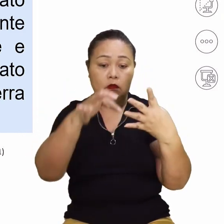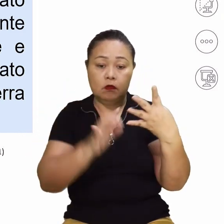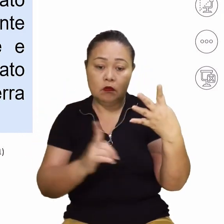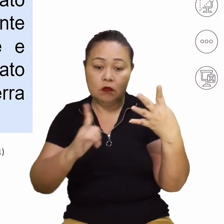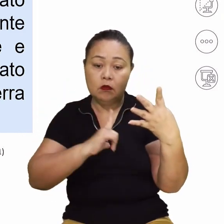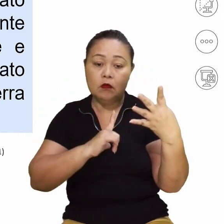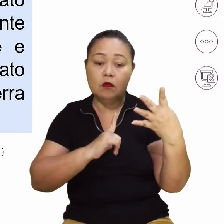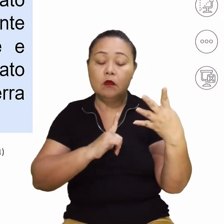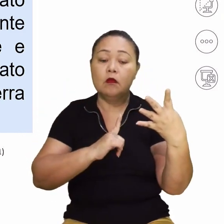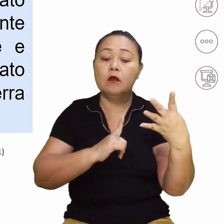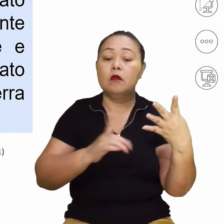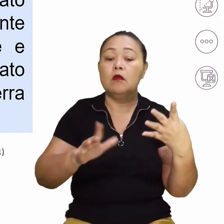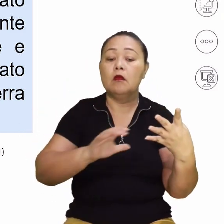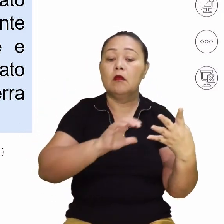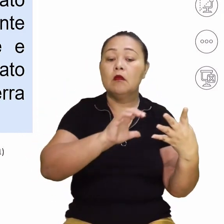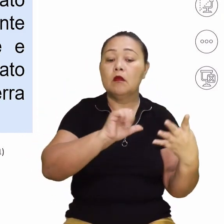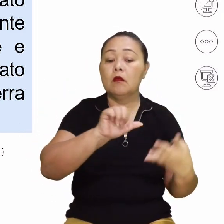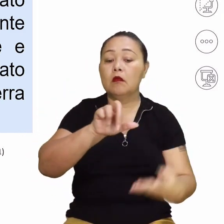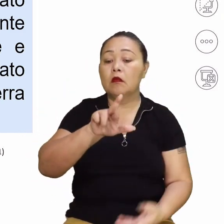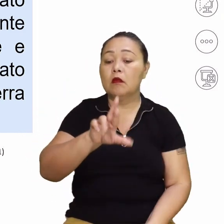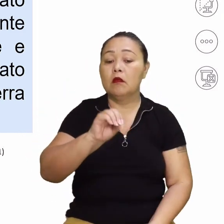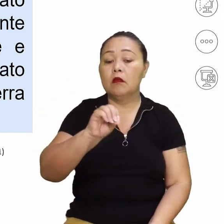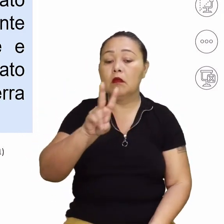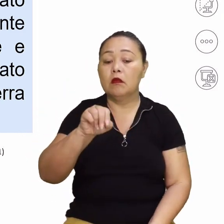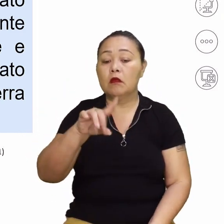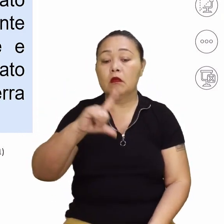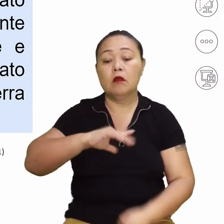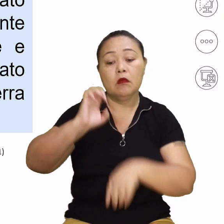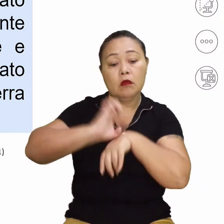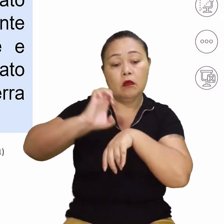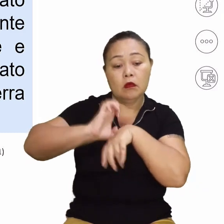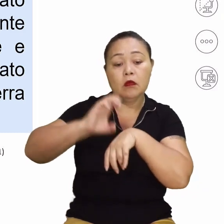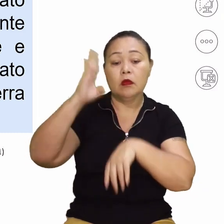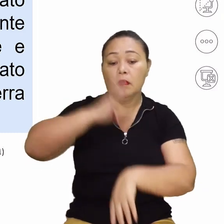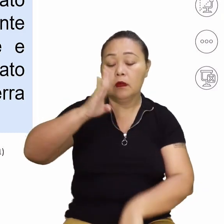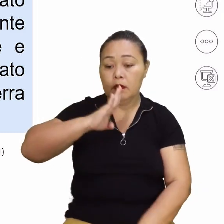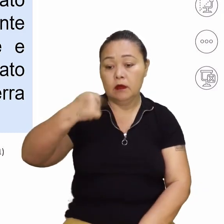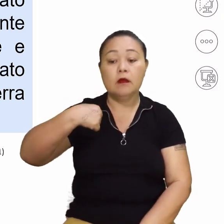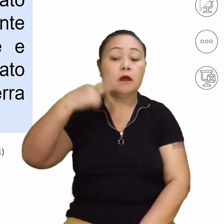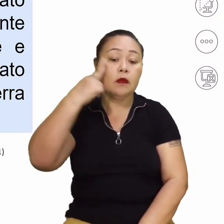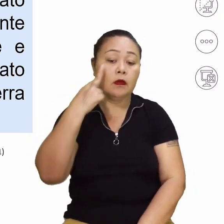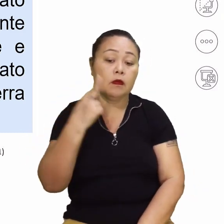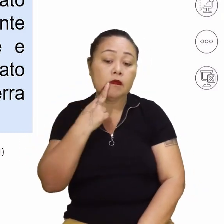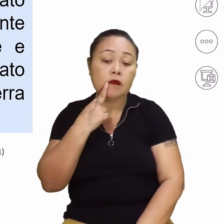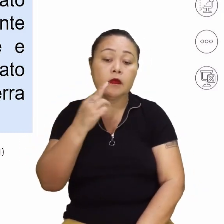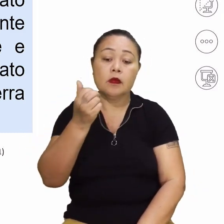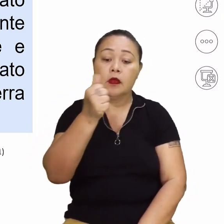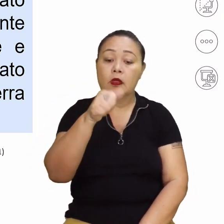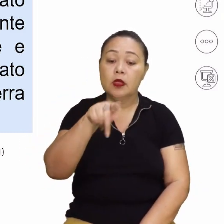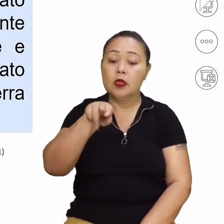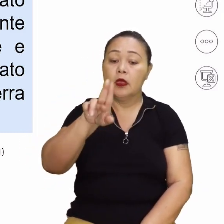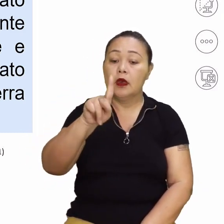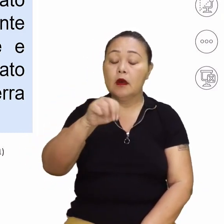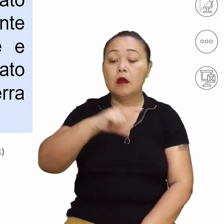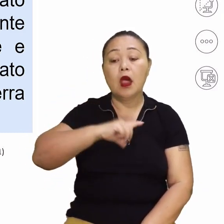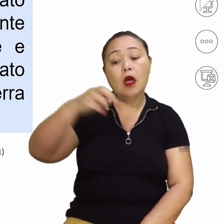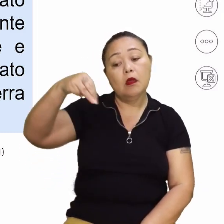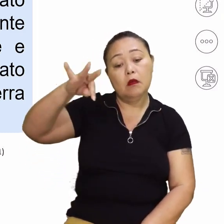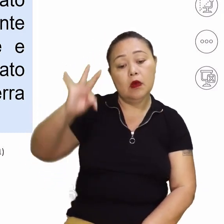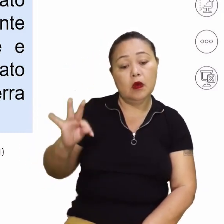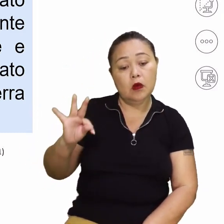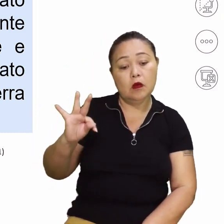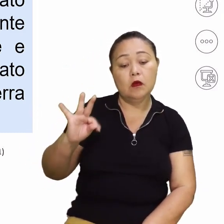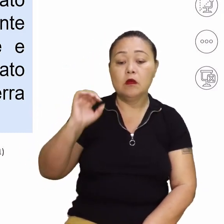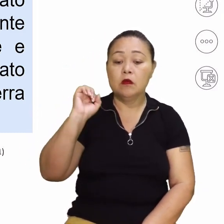quatro áreas a rua do Espigão do Oeste Pimenta Bueno em Rondônia e Aripuanã no Mato Grosso